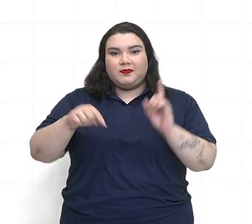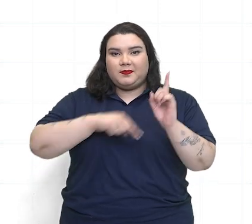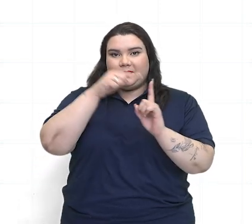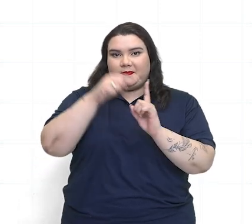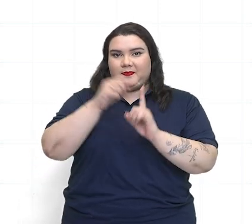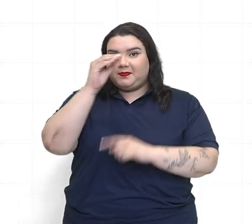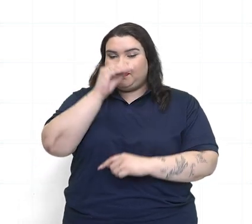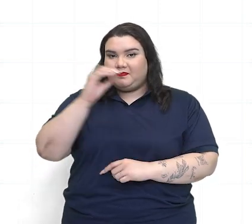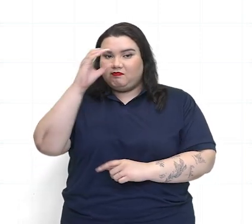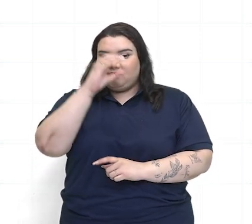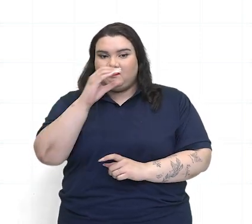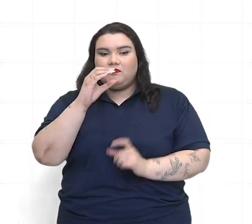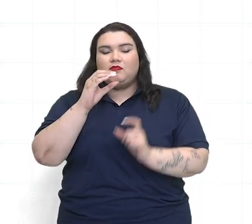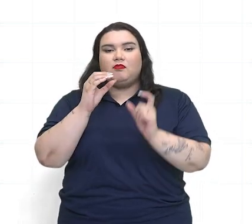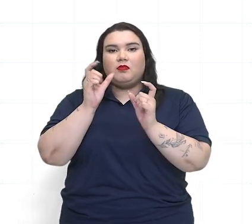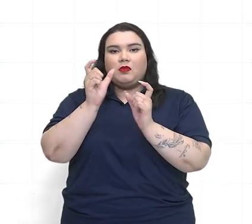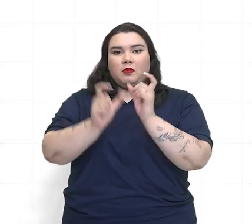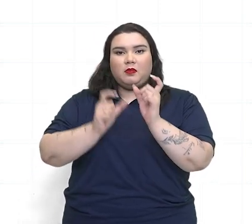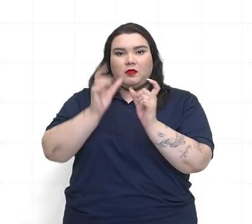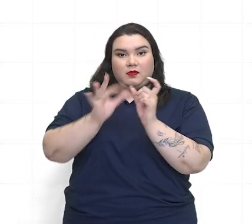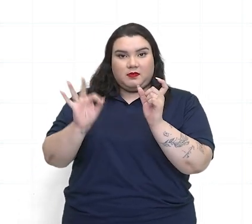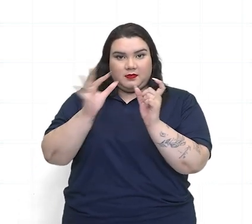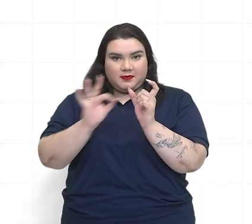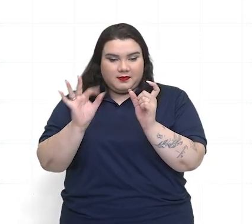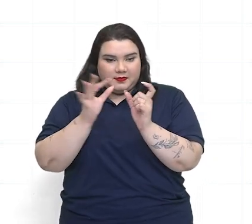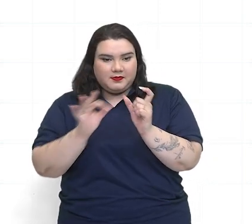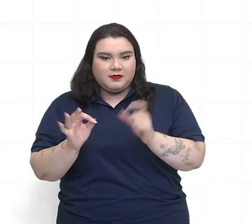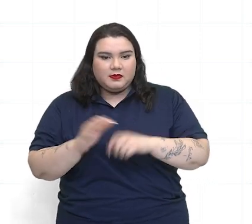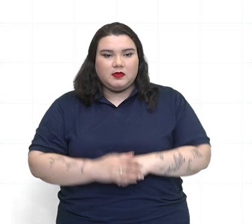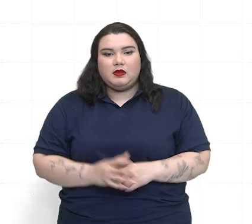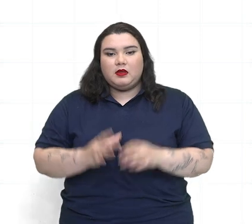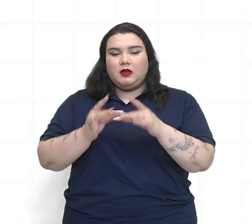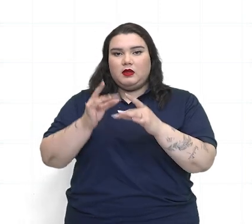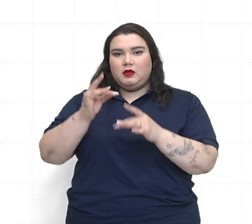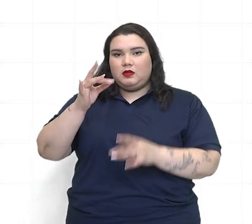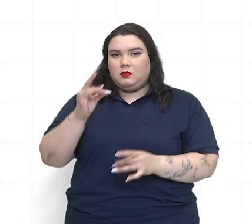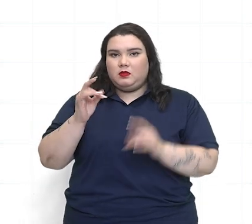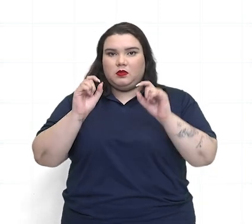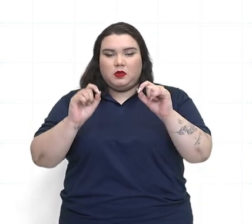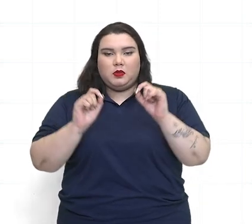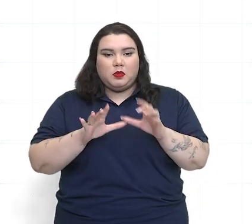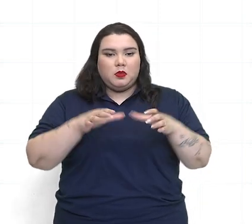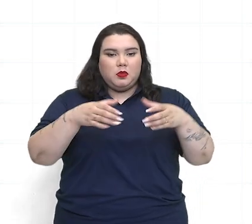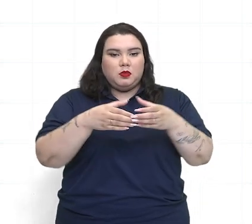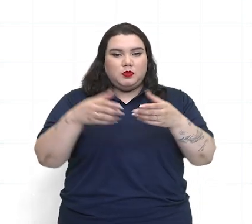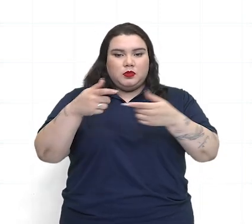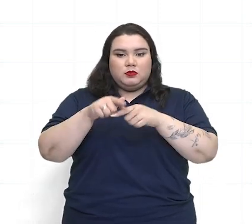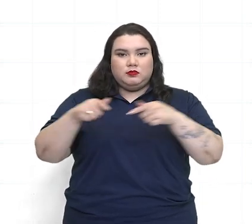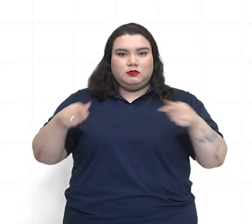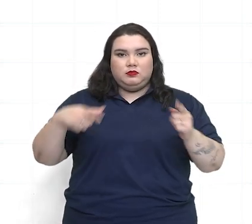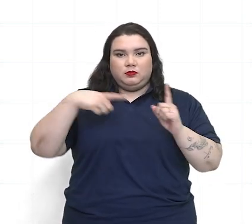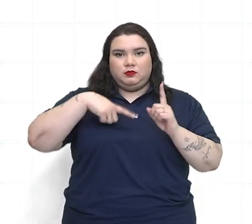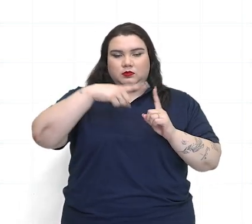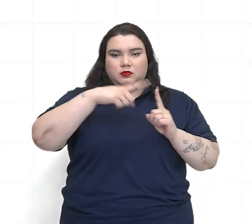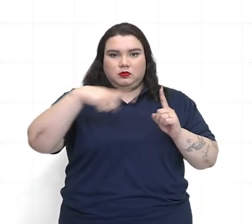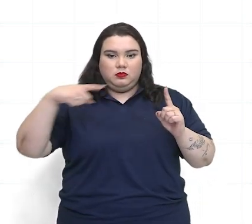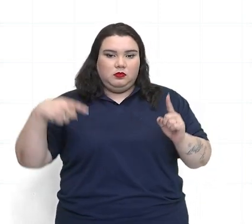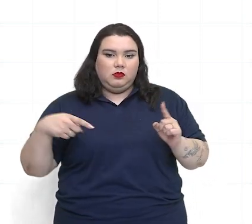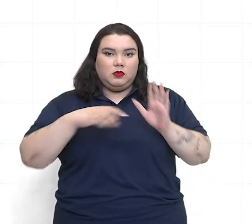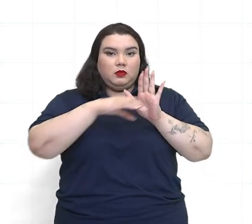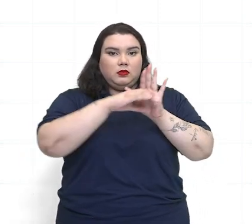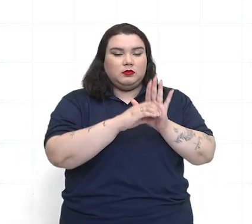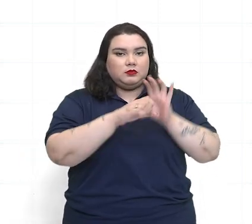Objeto de conhecimento: morfossintaxe, detalhamento, classes gramaticais